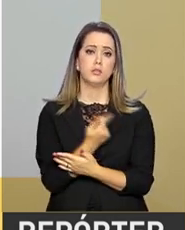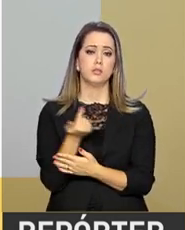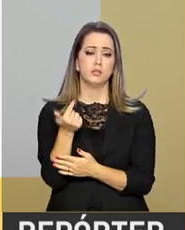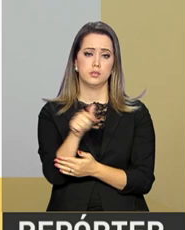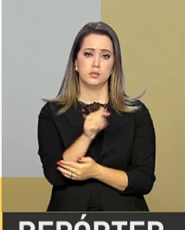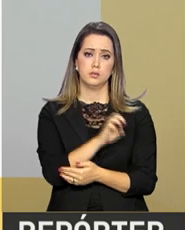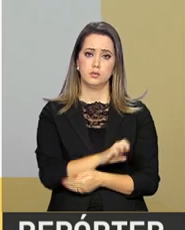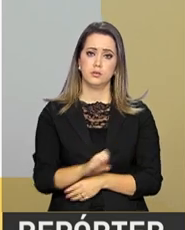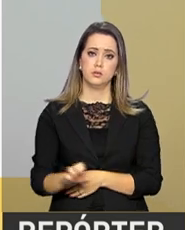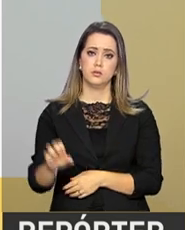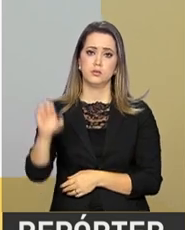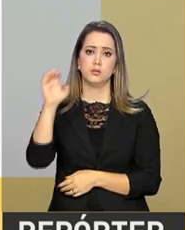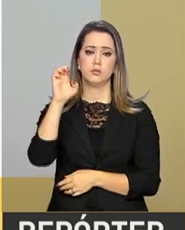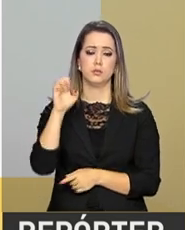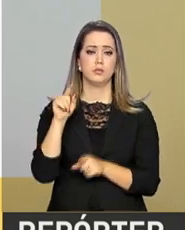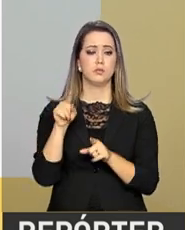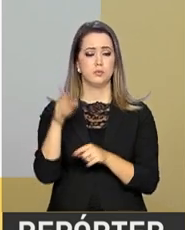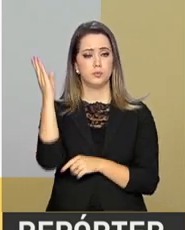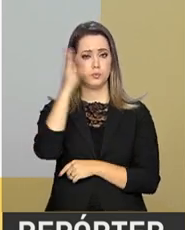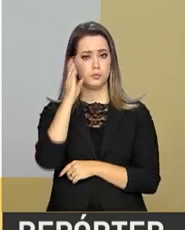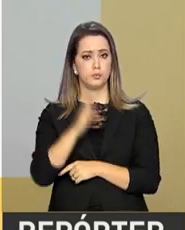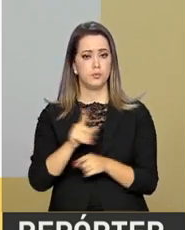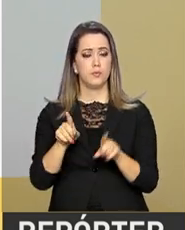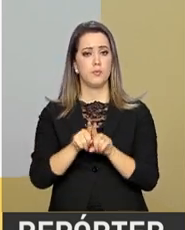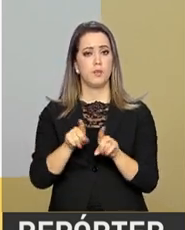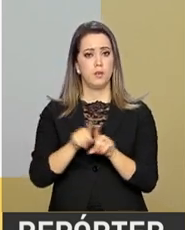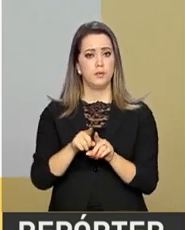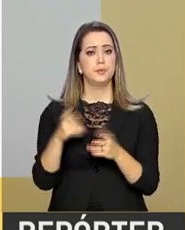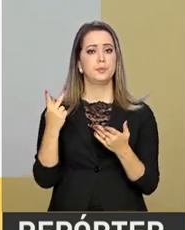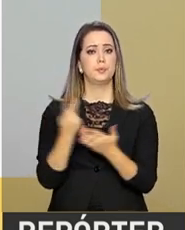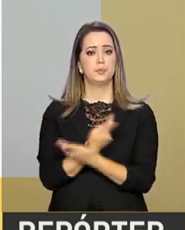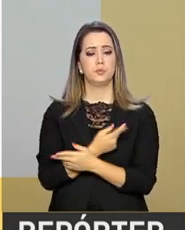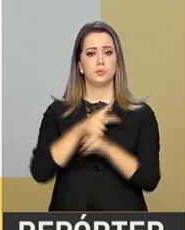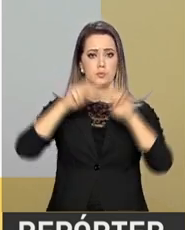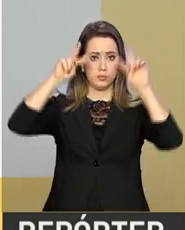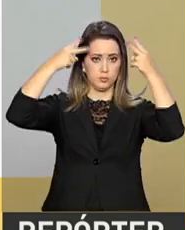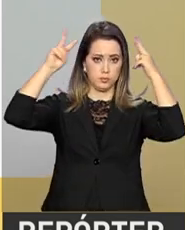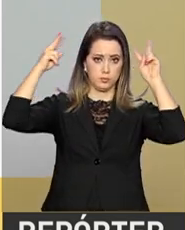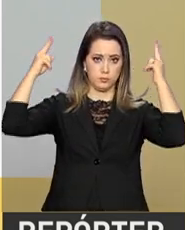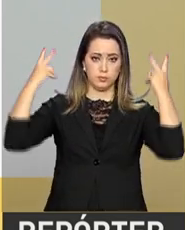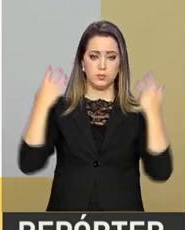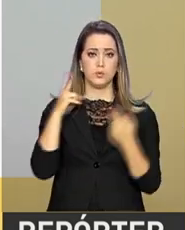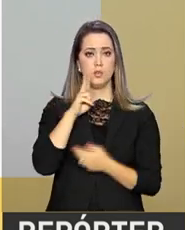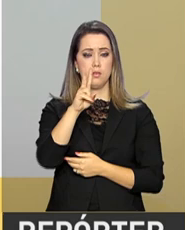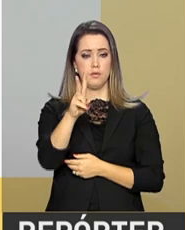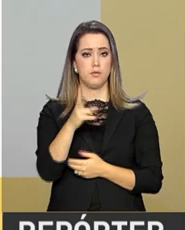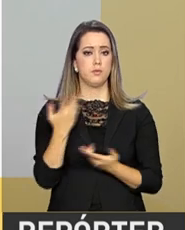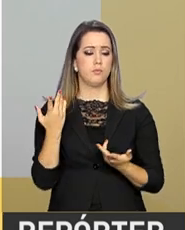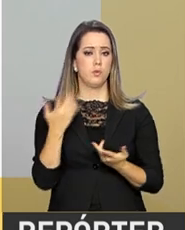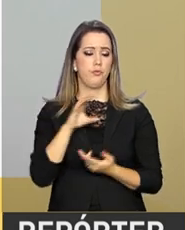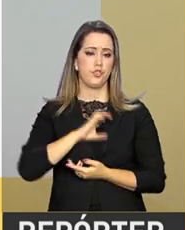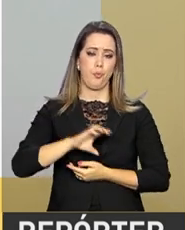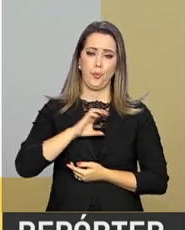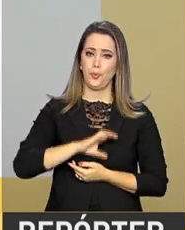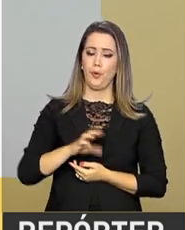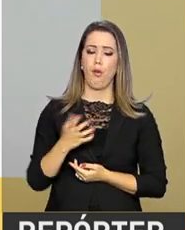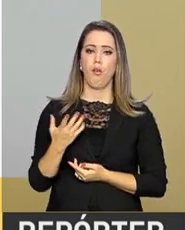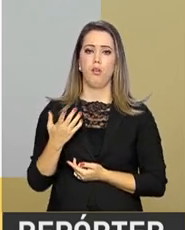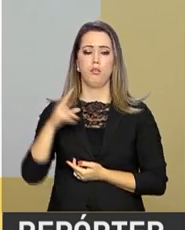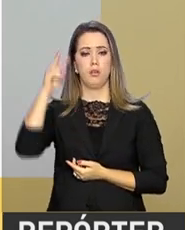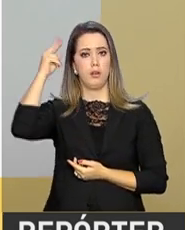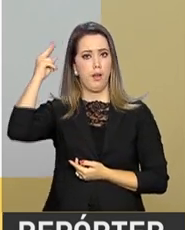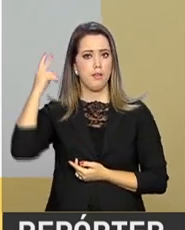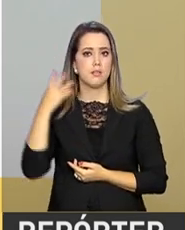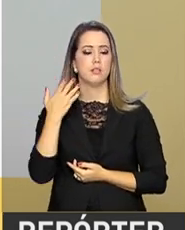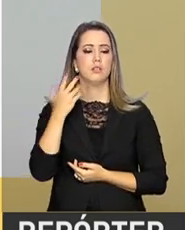você sabe que aconteceu e estados brasileiros e aconteceu estados estrangeiros veja o caso da grécia o caso de portugal que ouviu